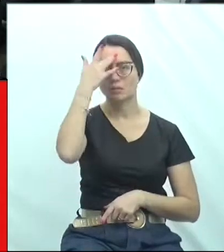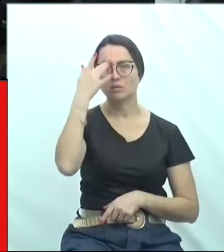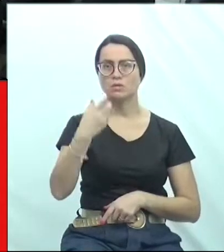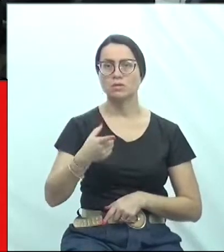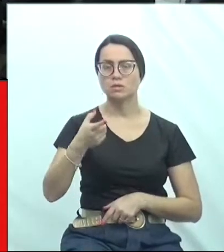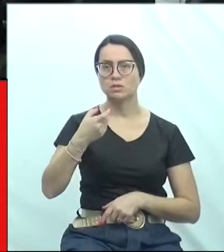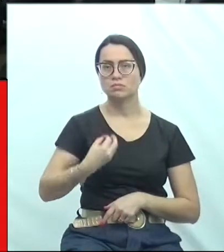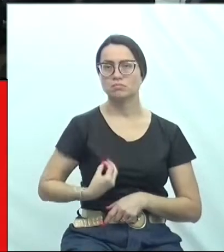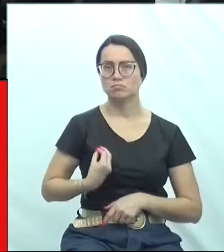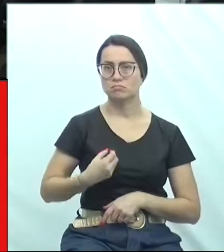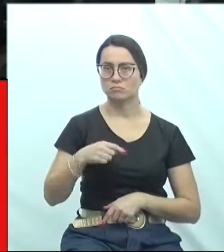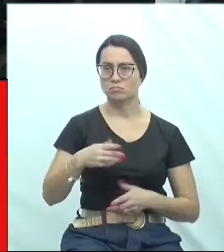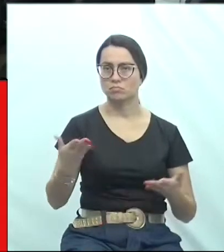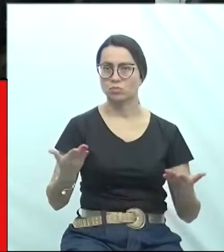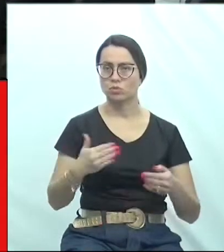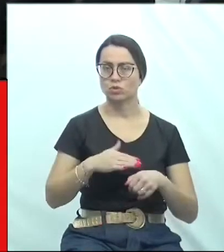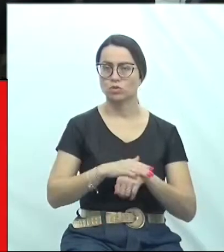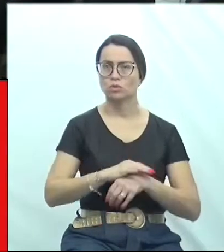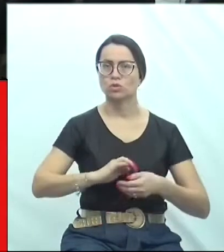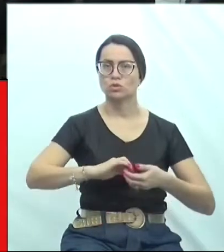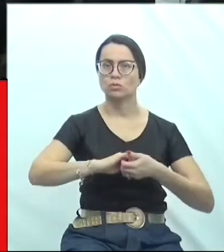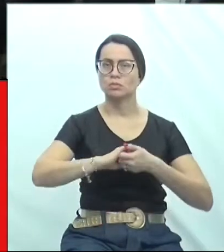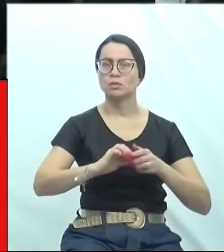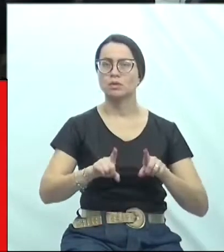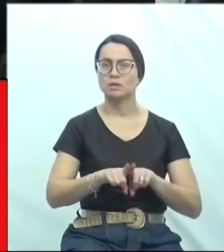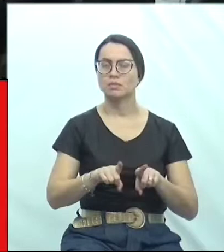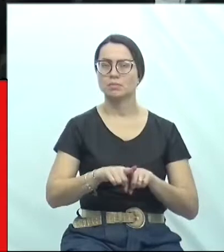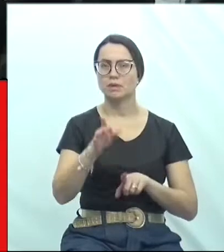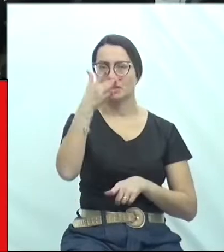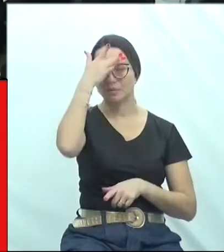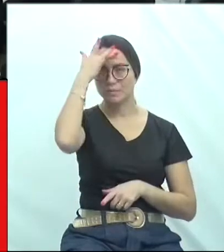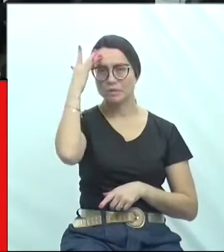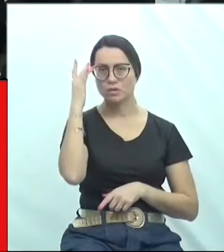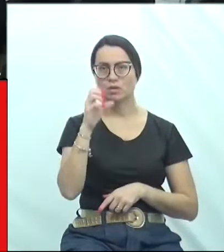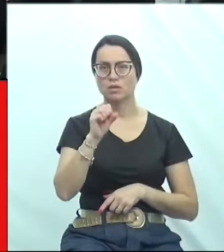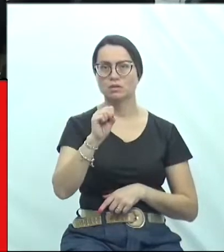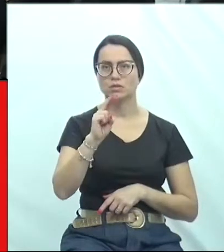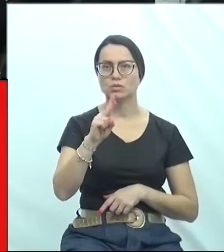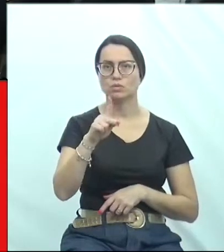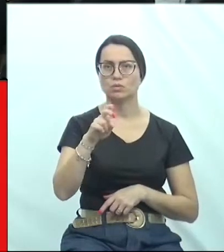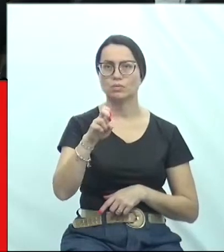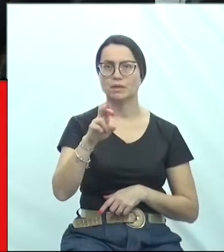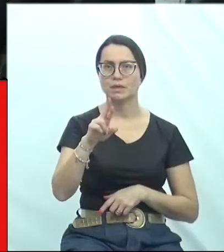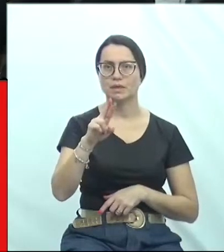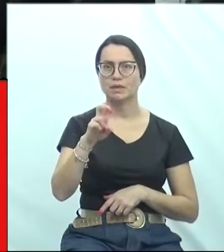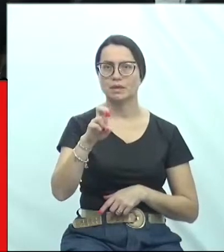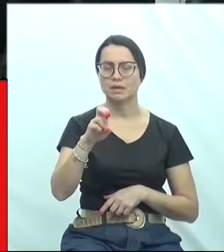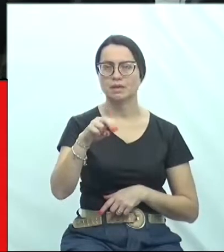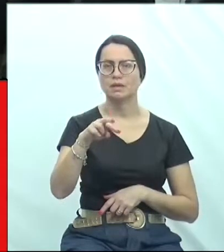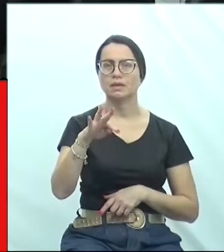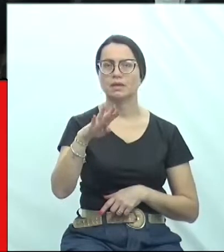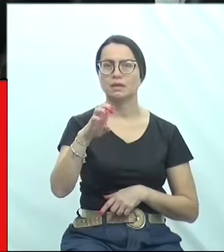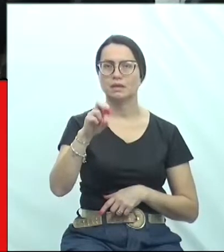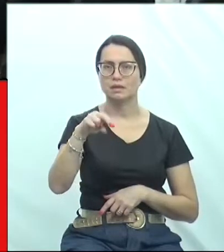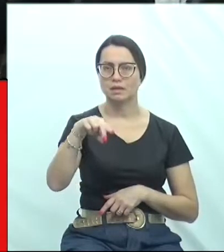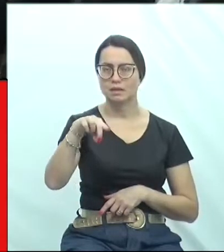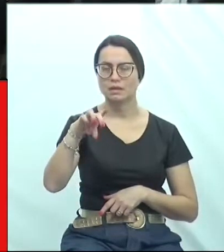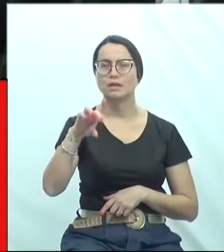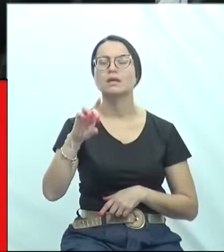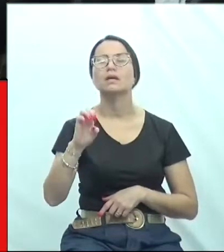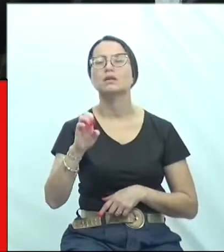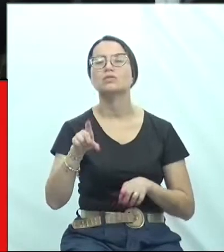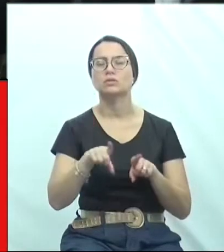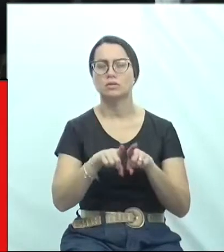nessa noite, cumprimentar a nossa superintendente regional da Casan, Fernanda Spiller Mondardo, também